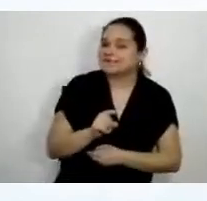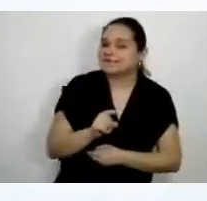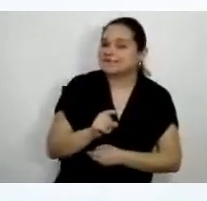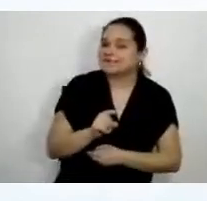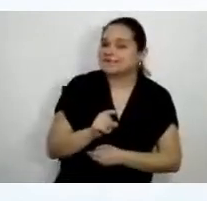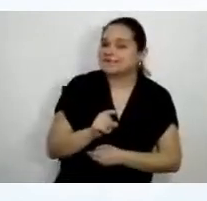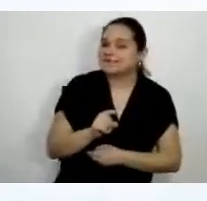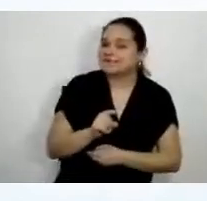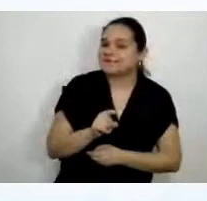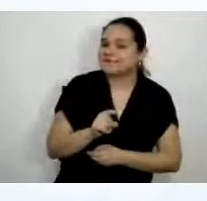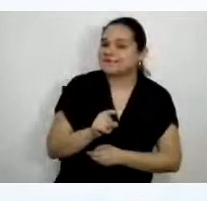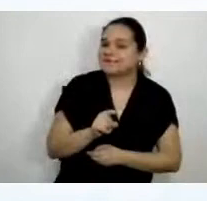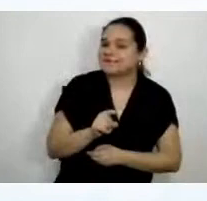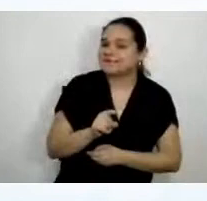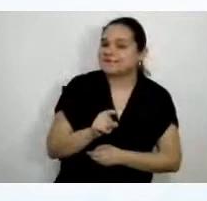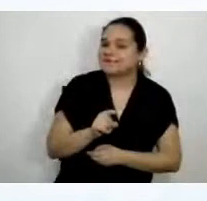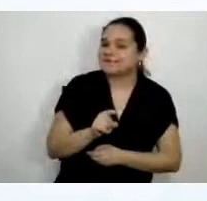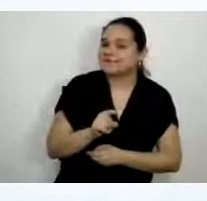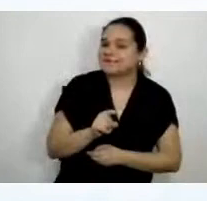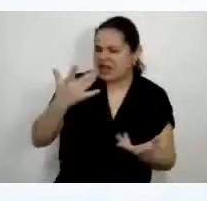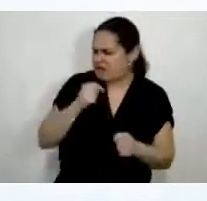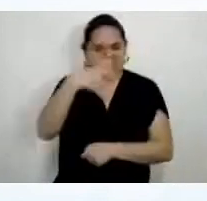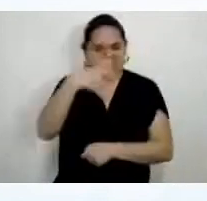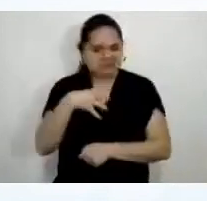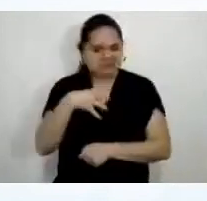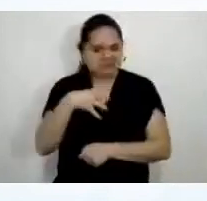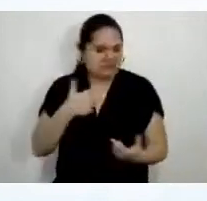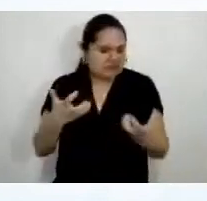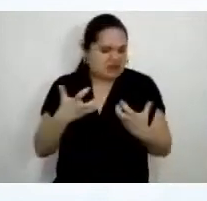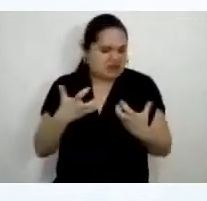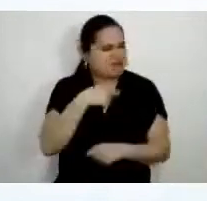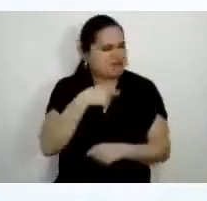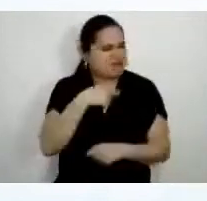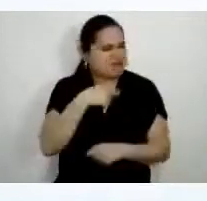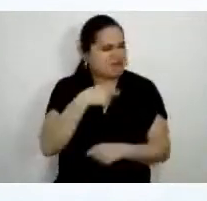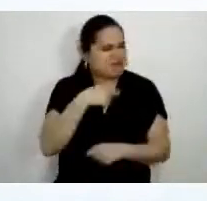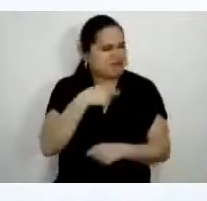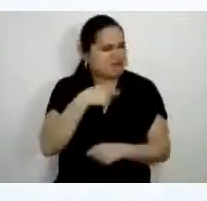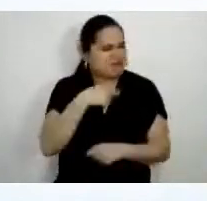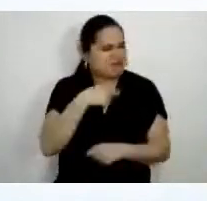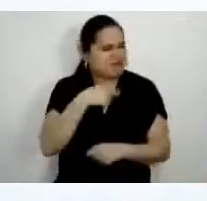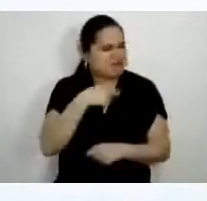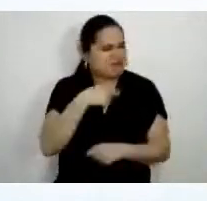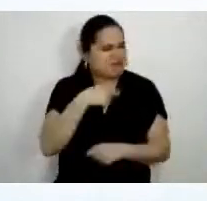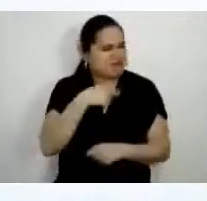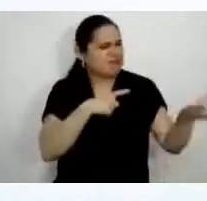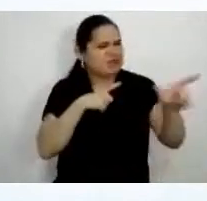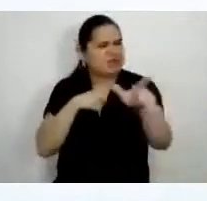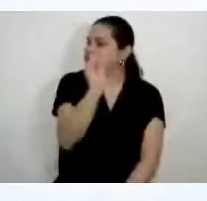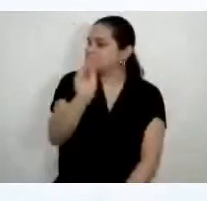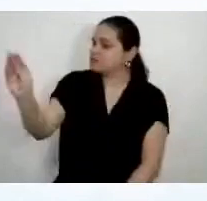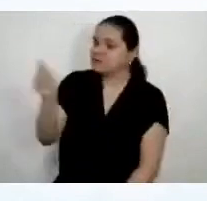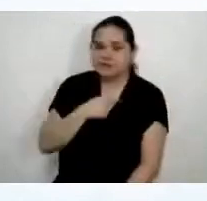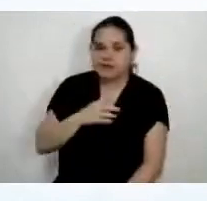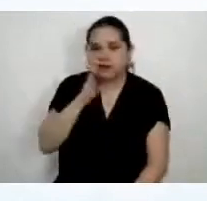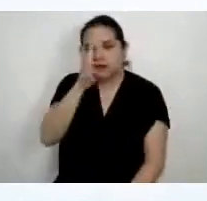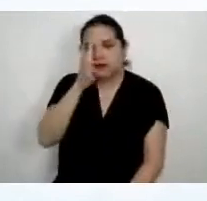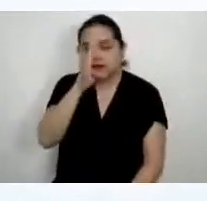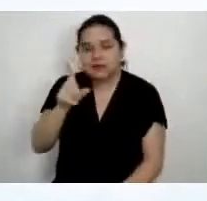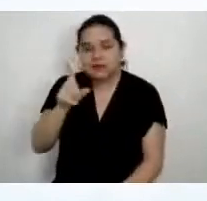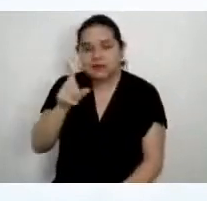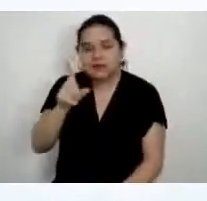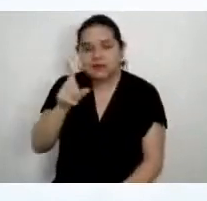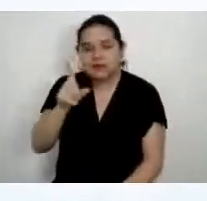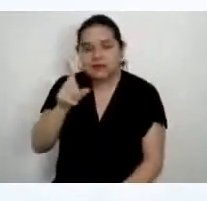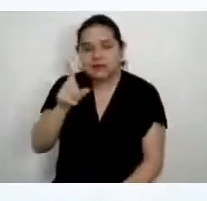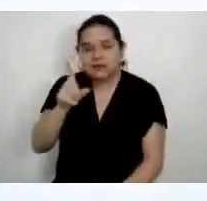quiser, dificilmente você tem alguma coisa contra você, você pode falar o que você quiser. Tem uma linha que é